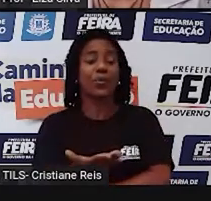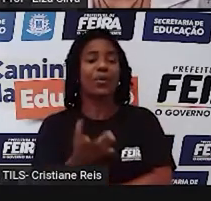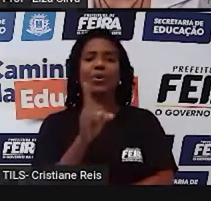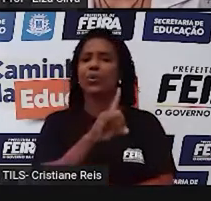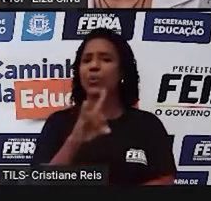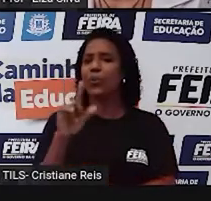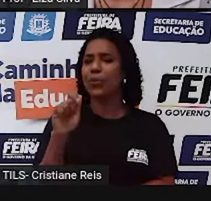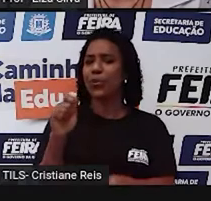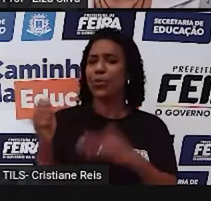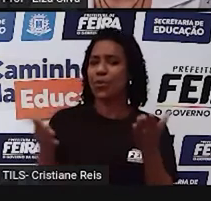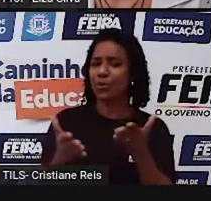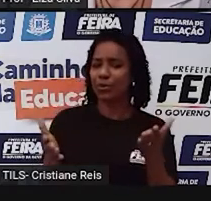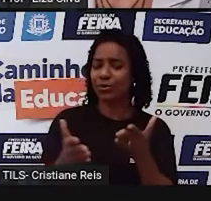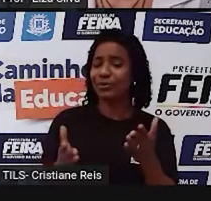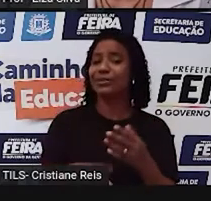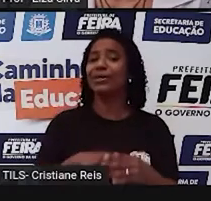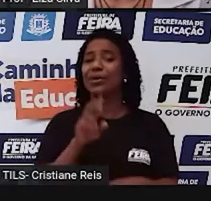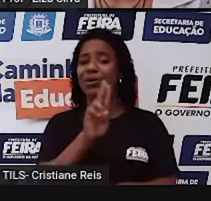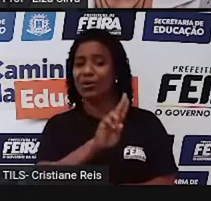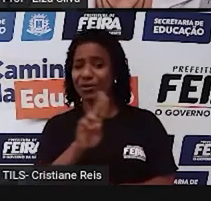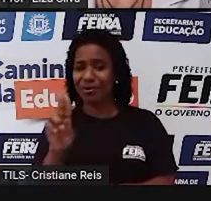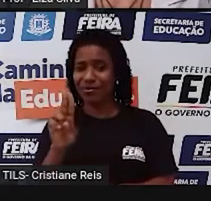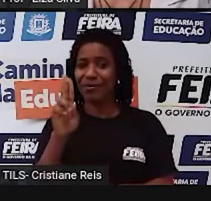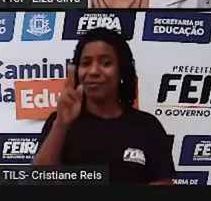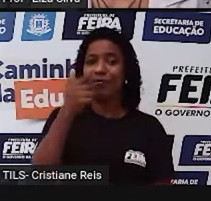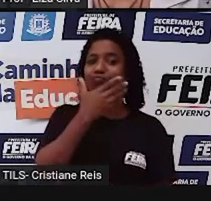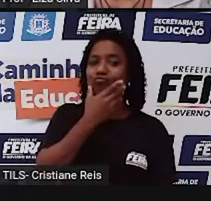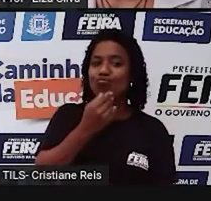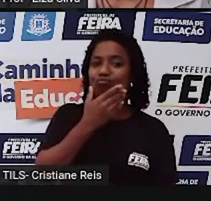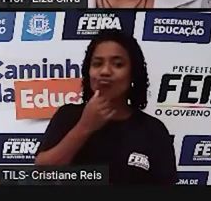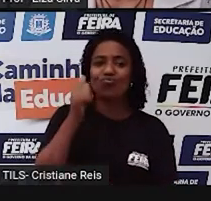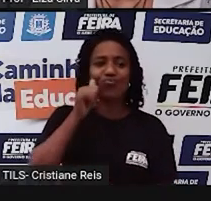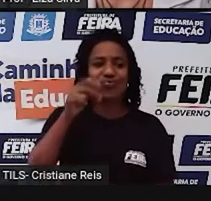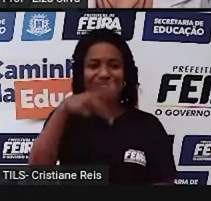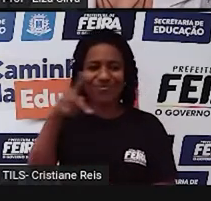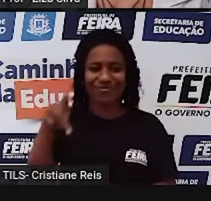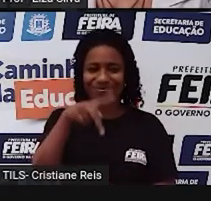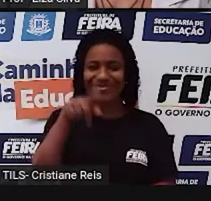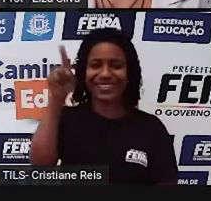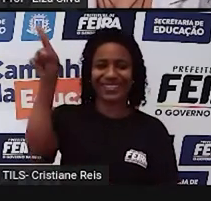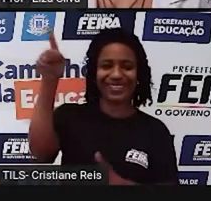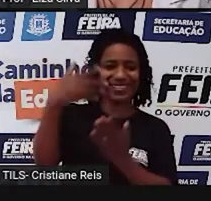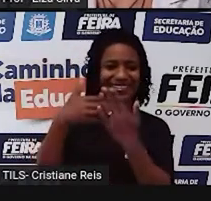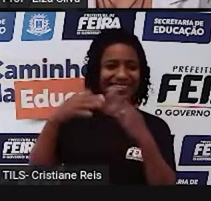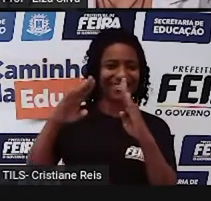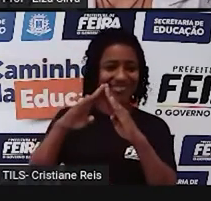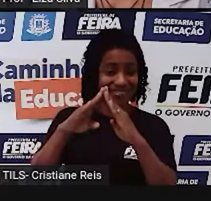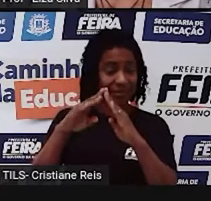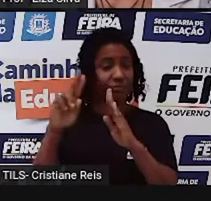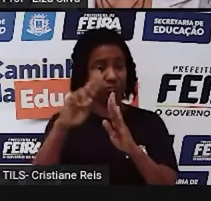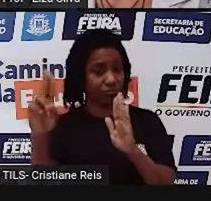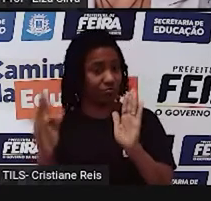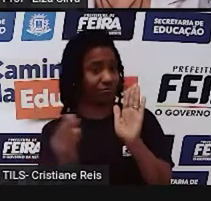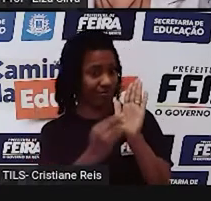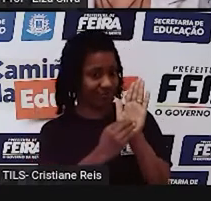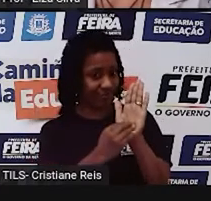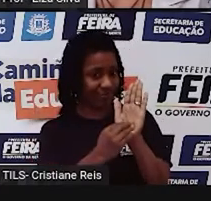a data de nossa aula de hoje, and teacher, o nome do seu professor ou de sua professora da escola.